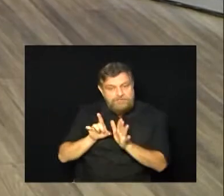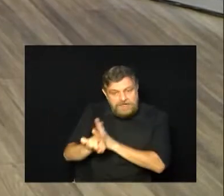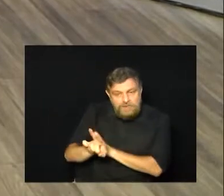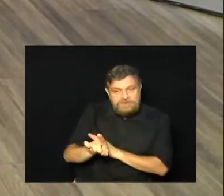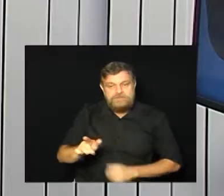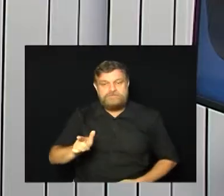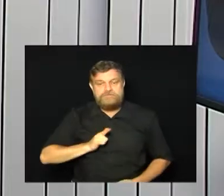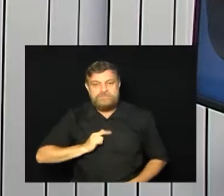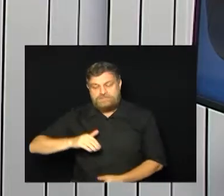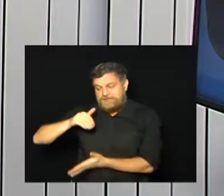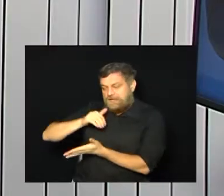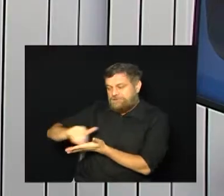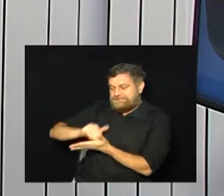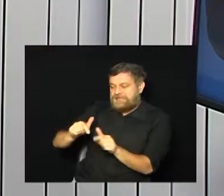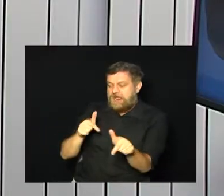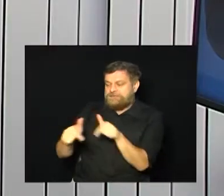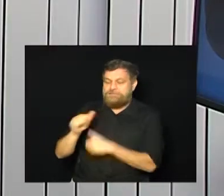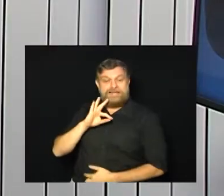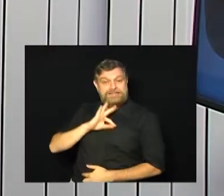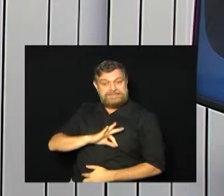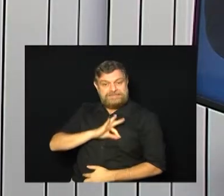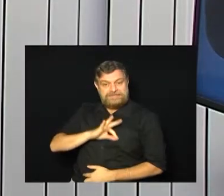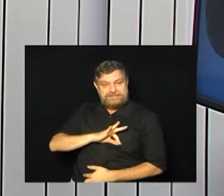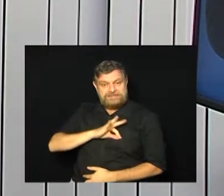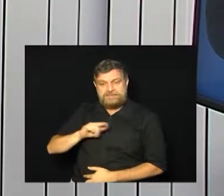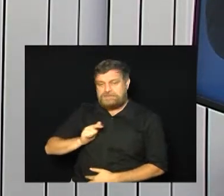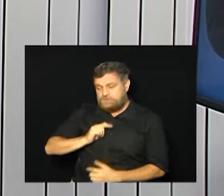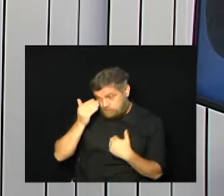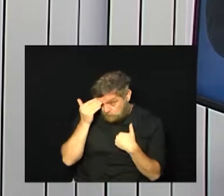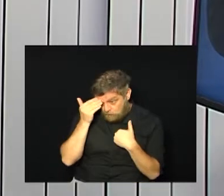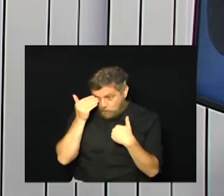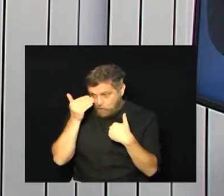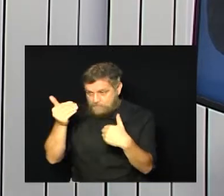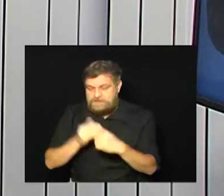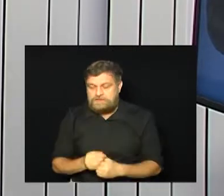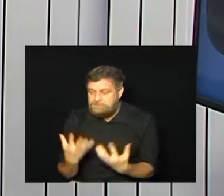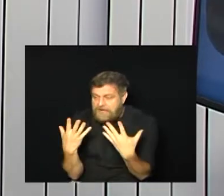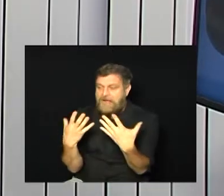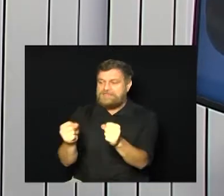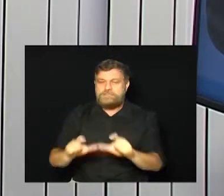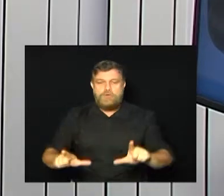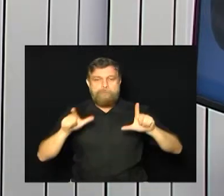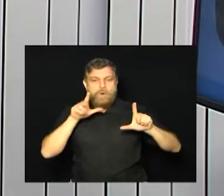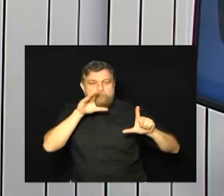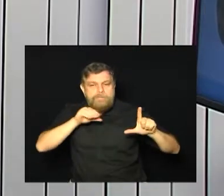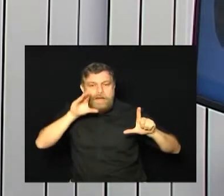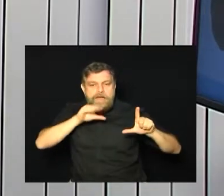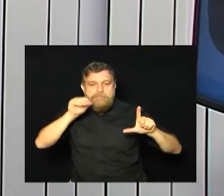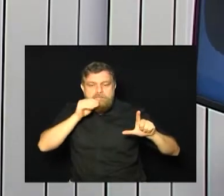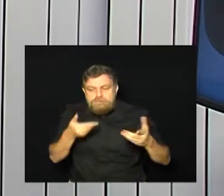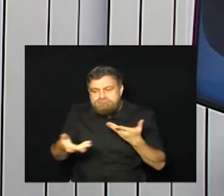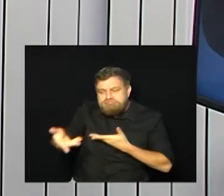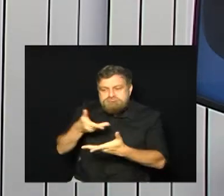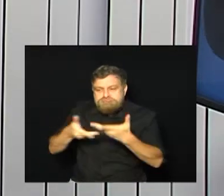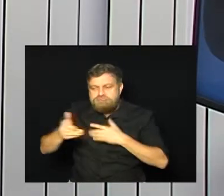Gustavo Tella, secretário de Trabalho e Renda, primeiramente, muito obrigado pela disponibilidade do seu tempo aqui com o Câmara Total na